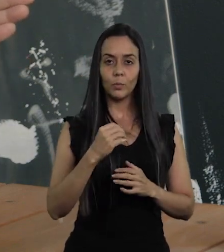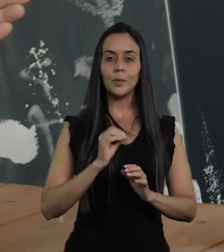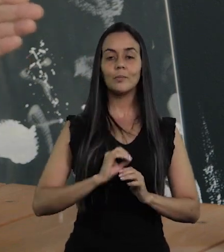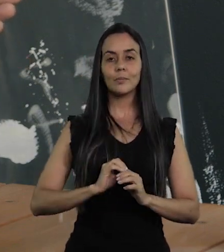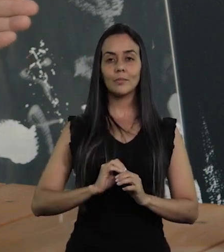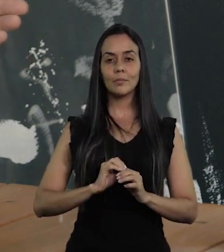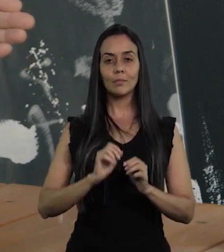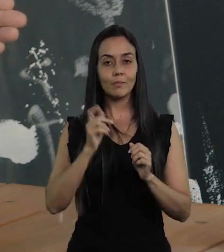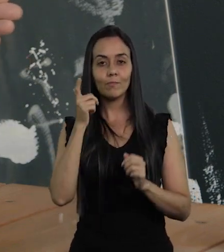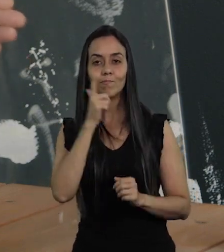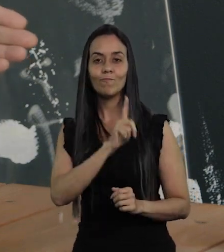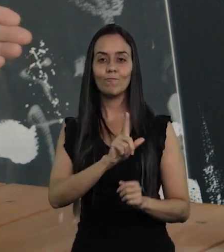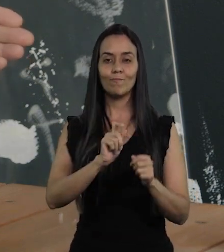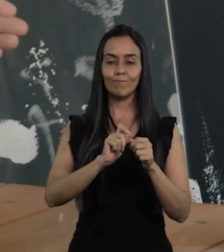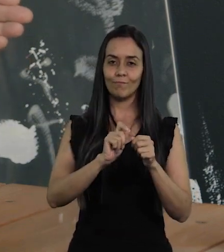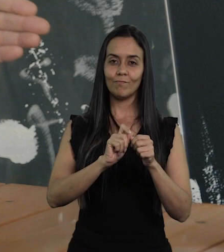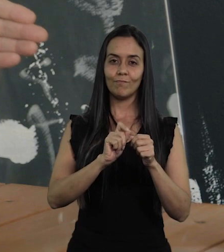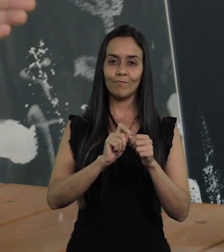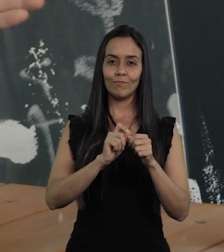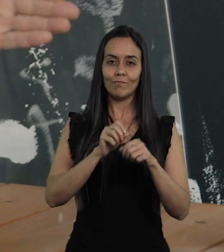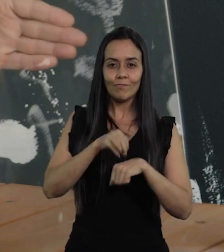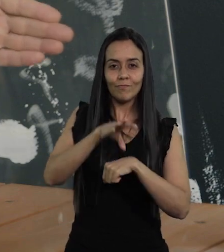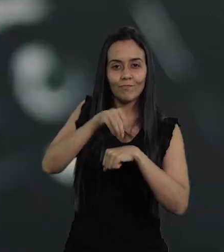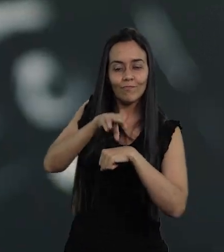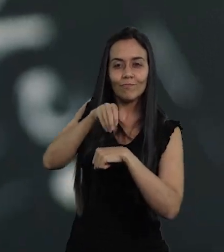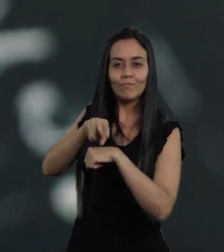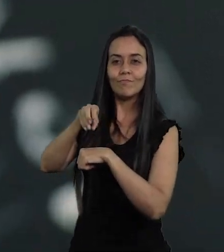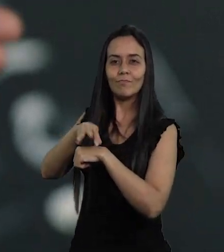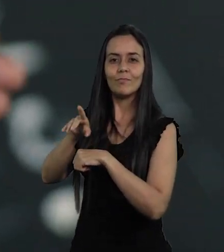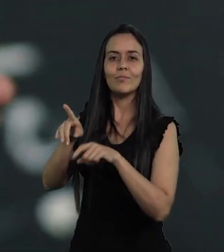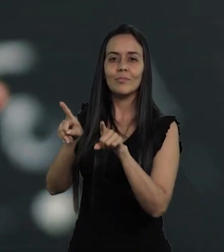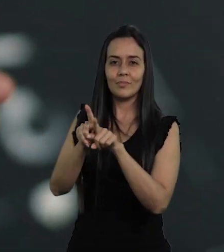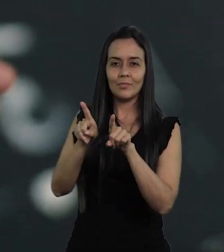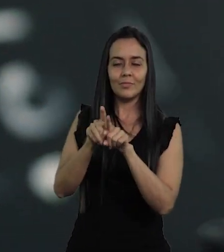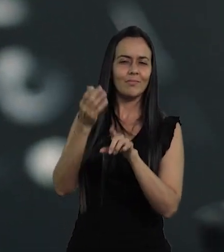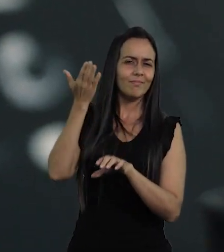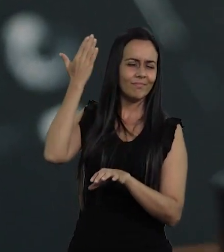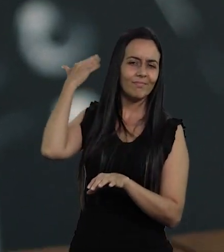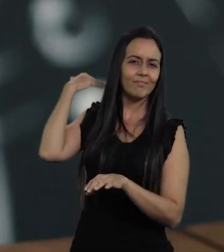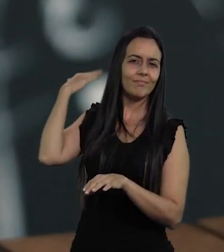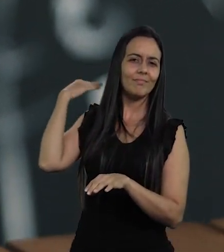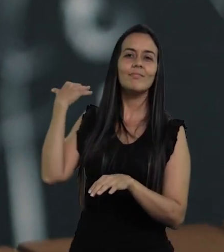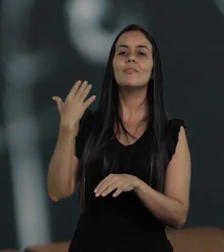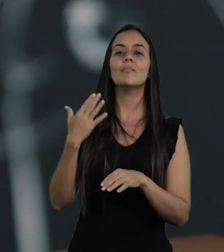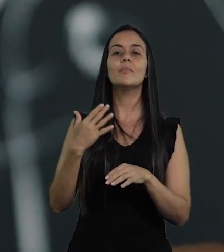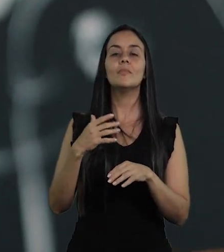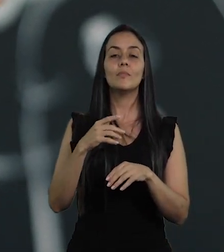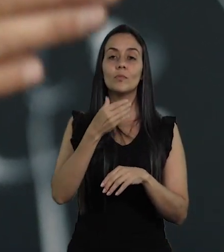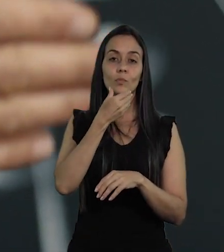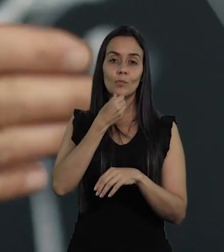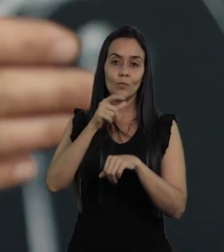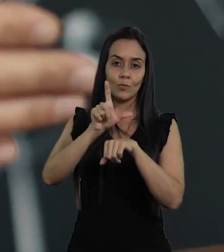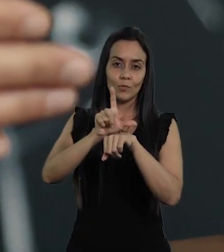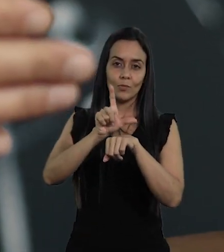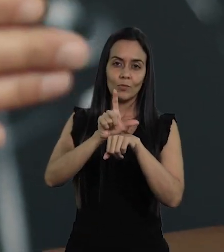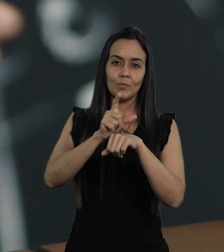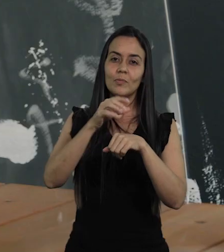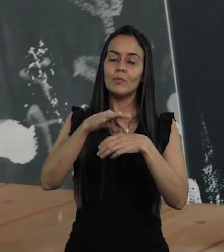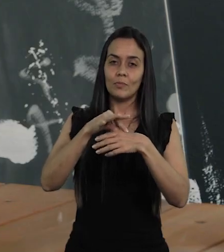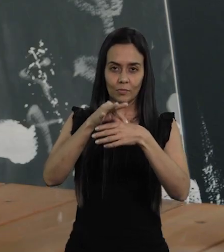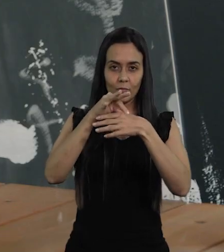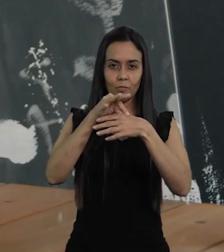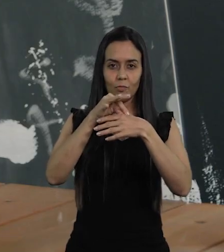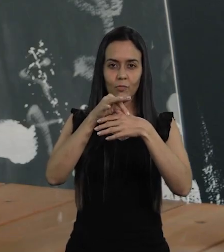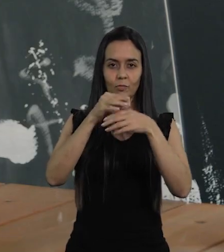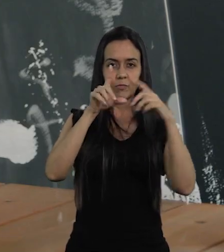com os ofícios das pessoas, os açougueiros que se fotografavam no final do século XIX, começo do século XX.